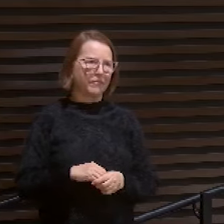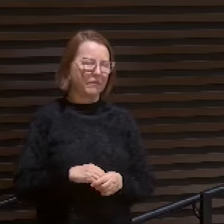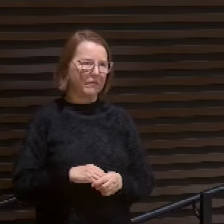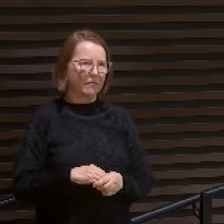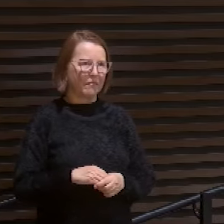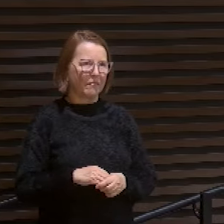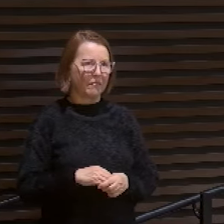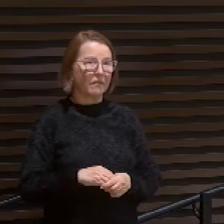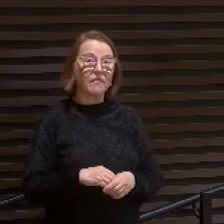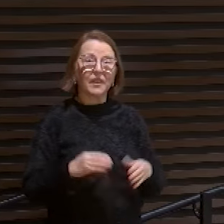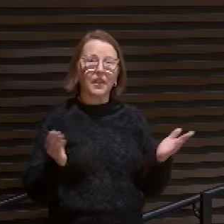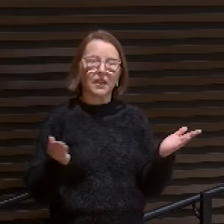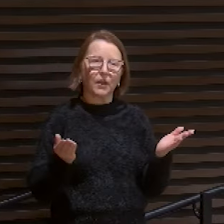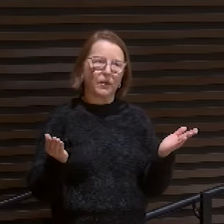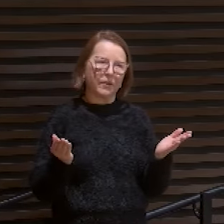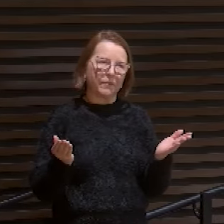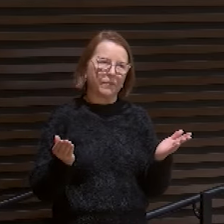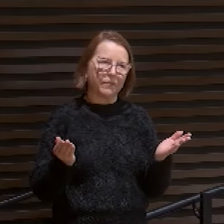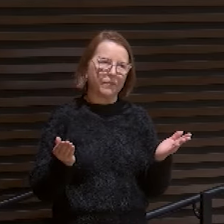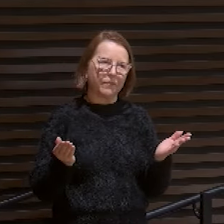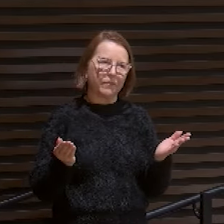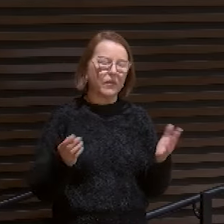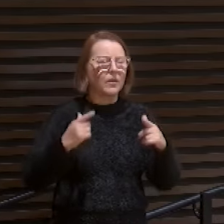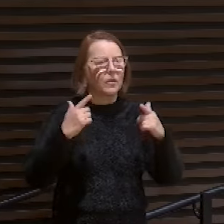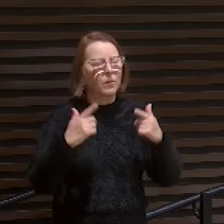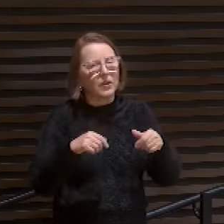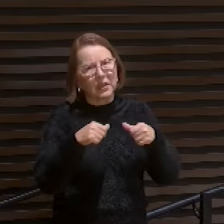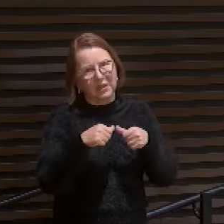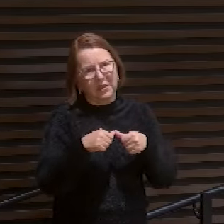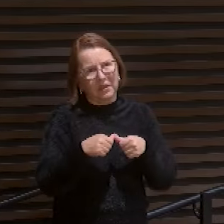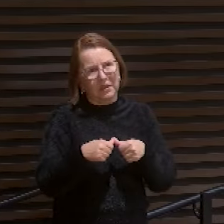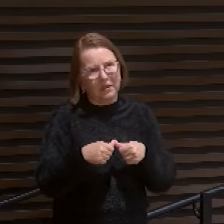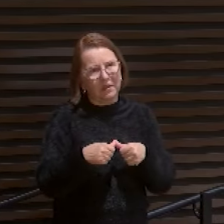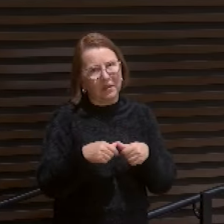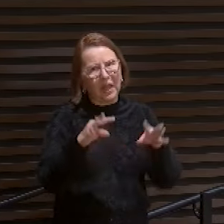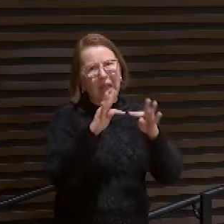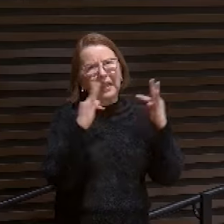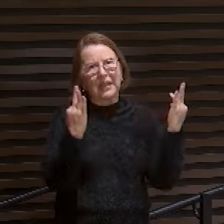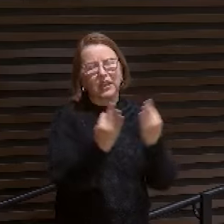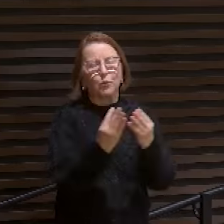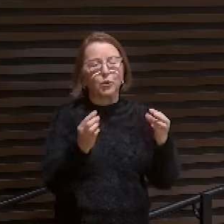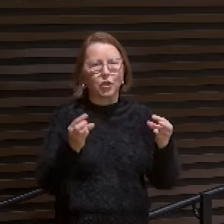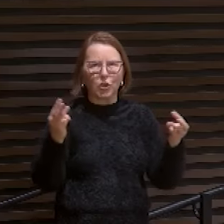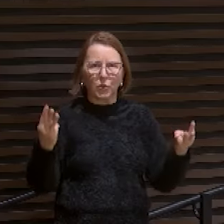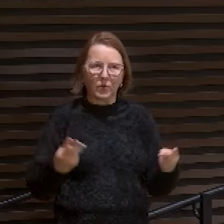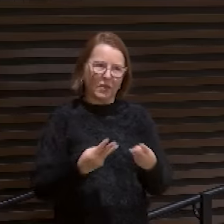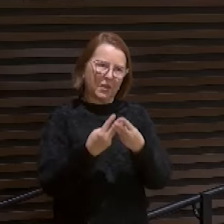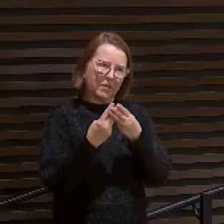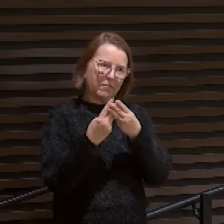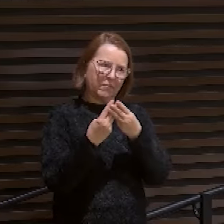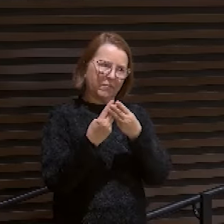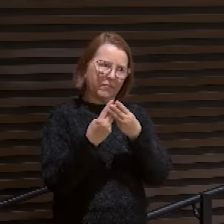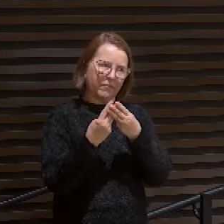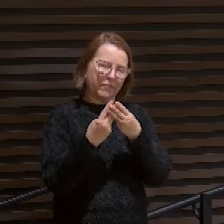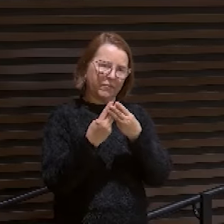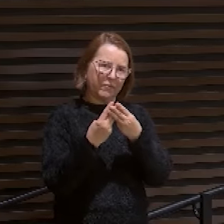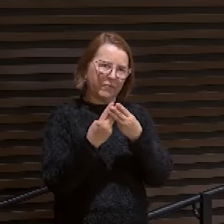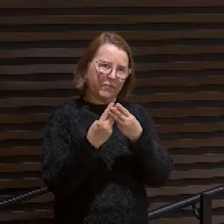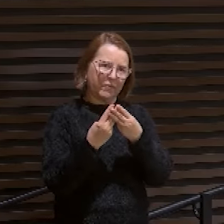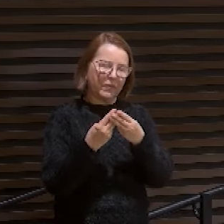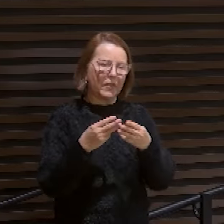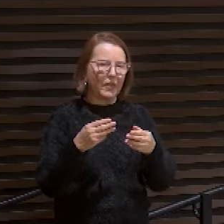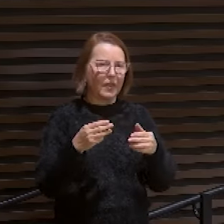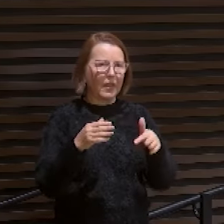E agora, onde está a tribo de Judá e a